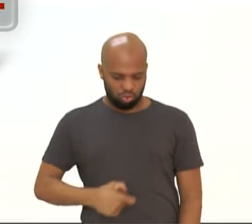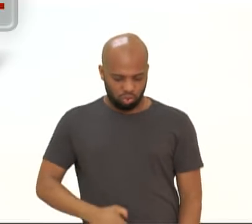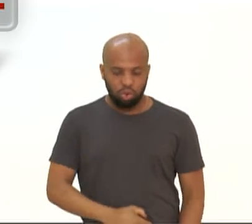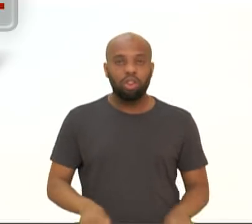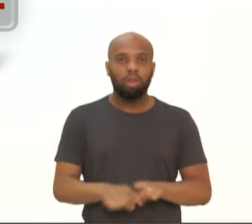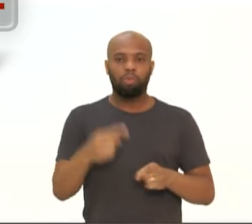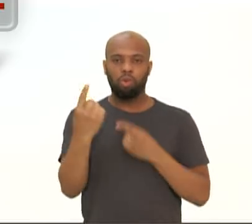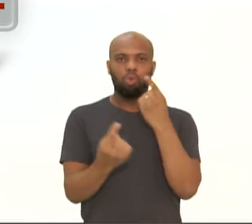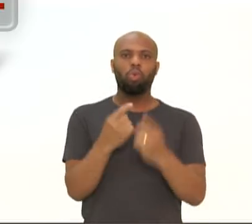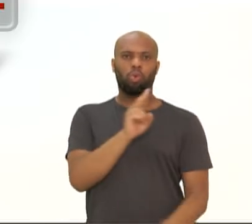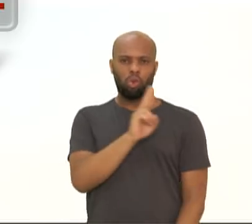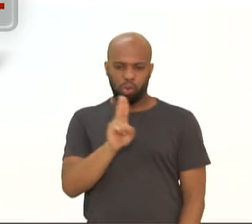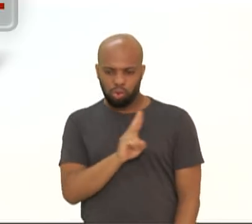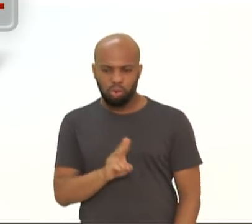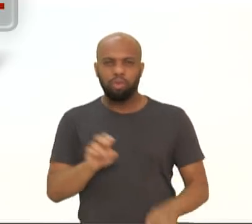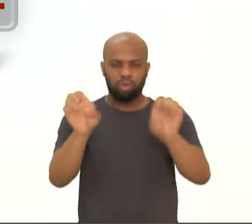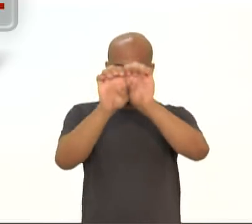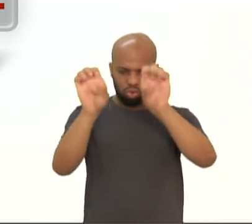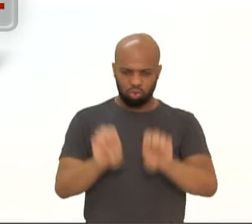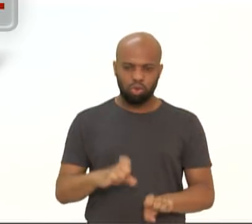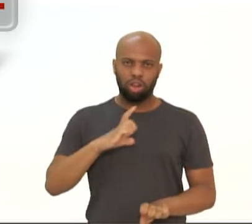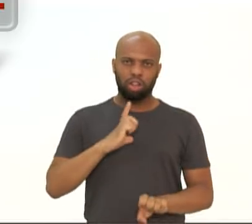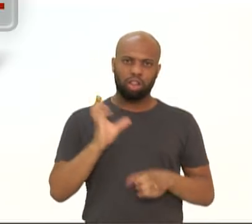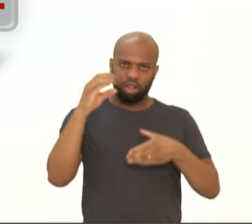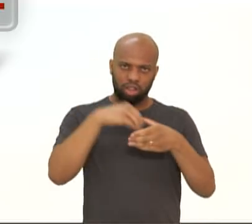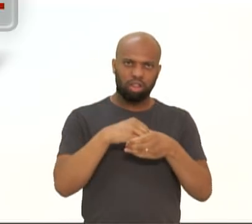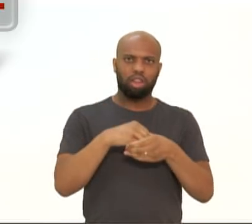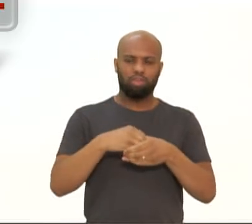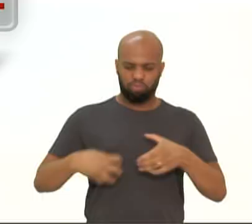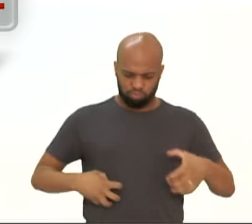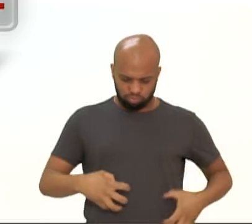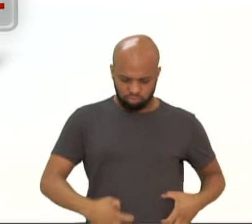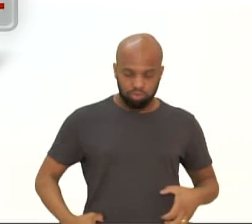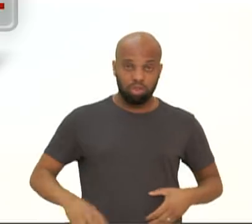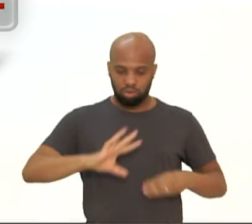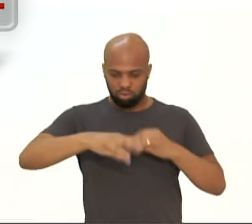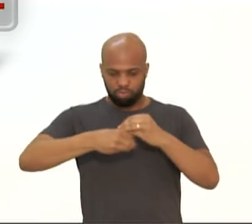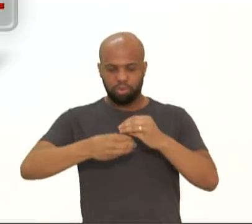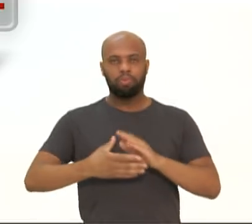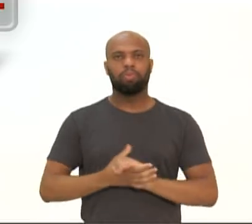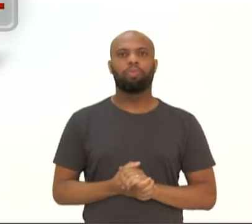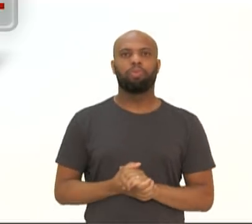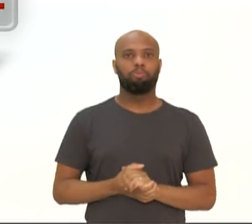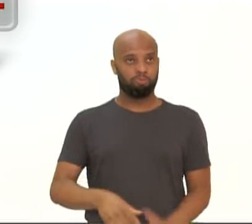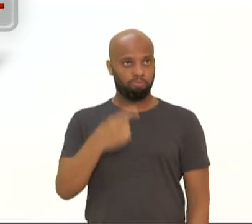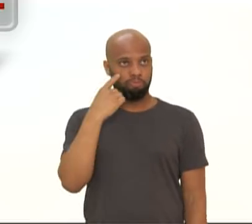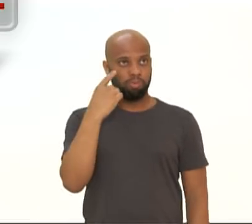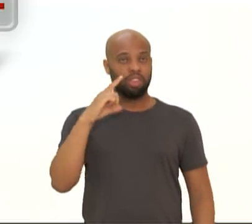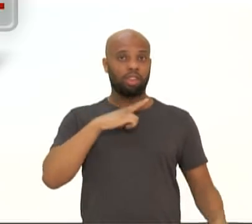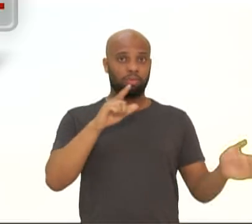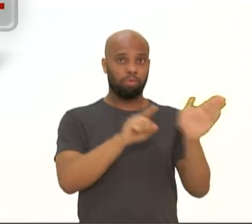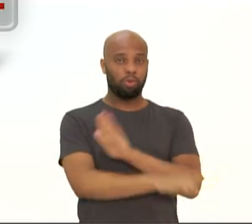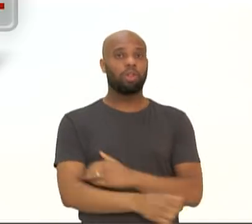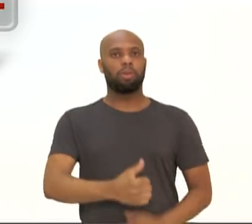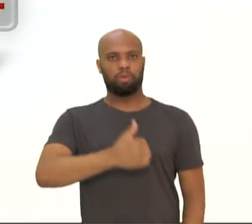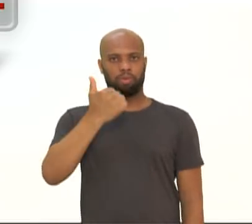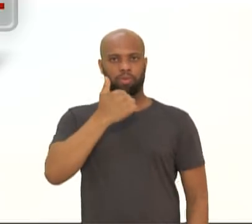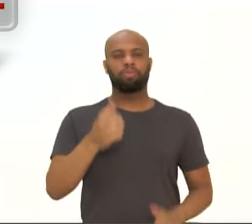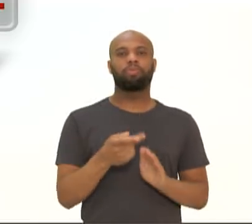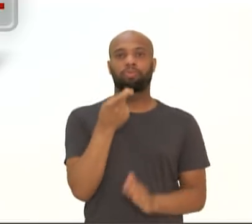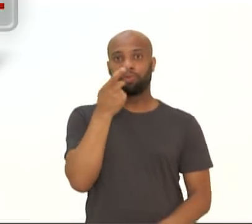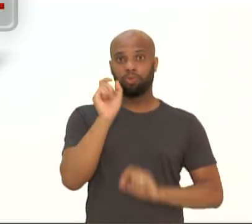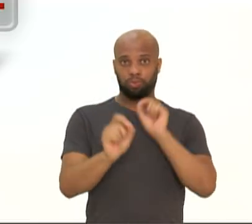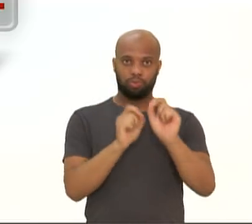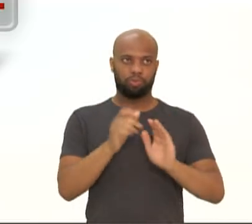e quais são, né, as estruturas que pertencem aos órgãos anexos. Vamos ver? Então, temos o primeiro quiz que diz